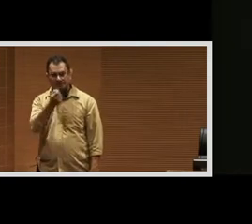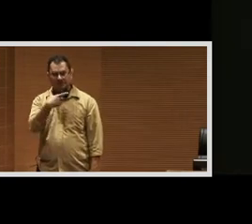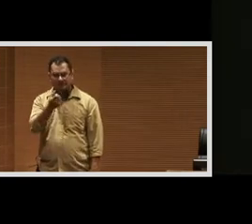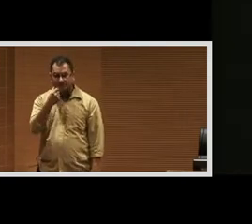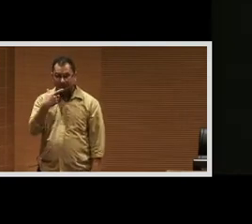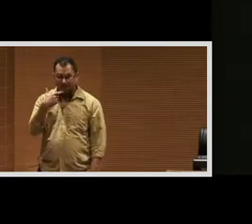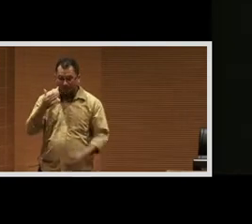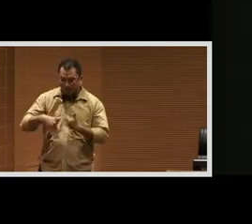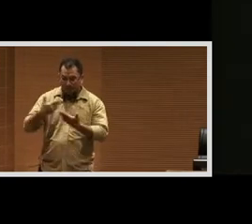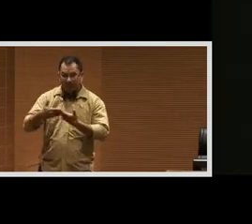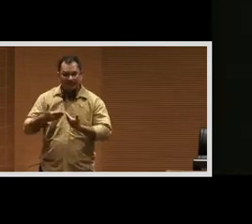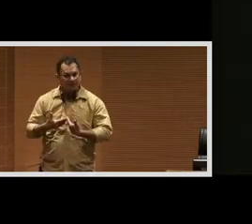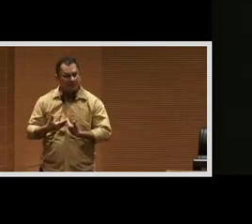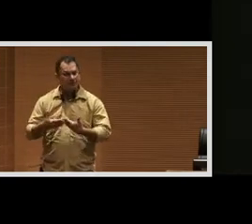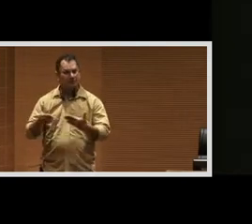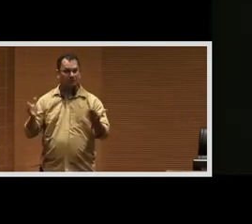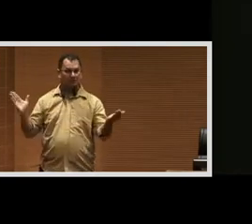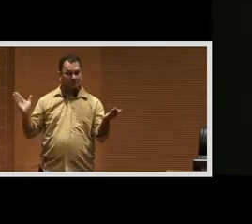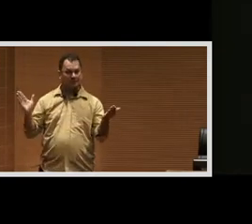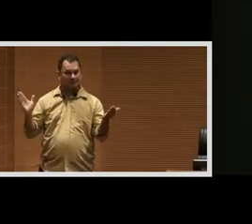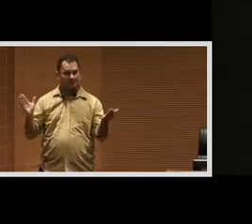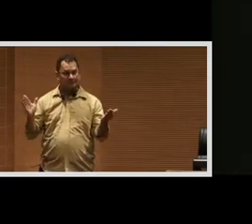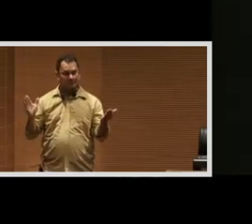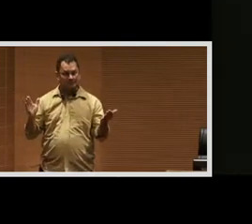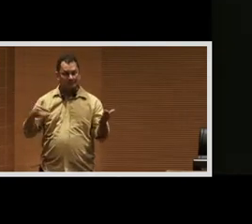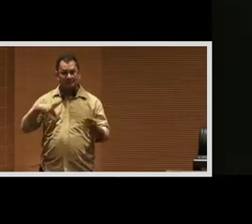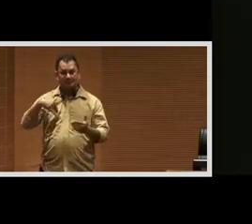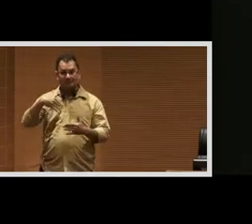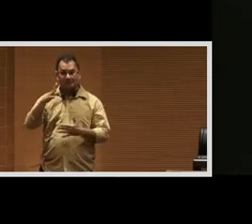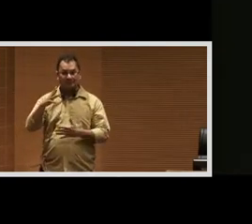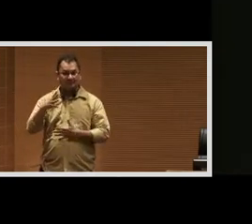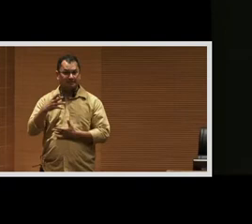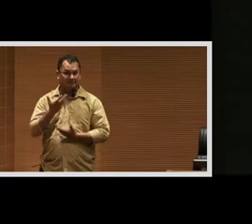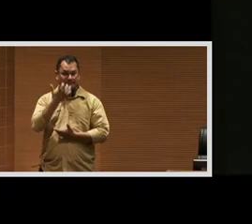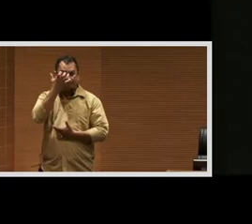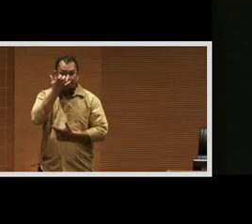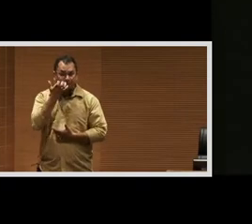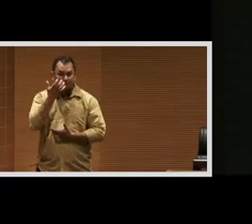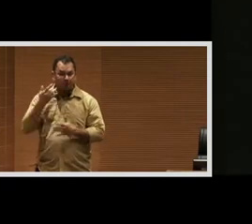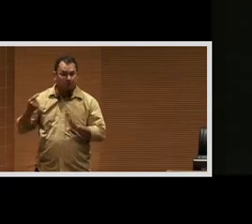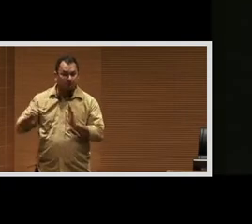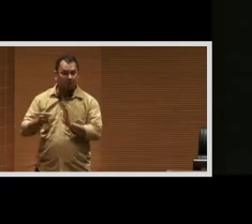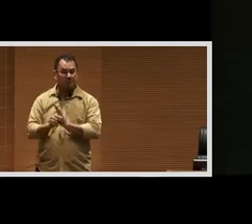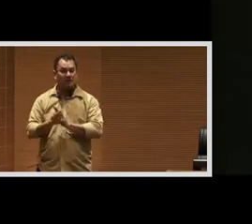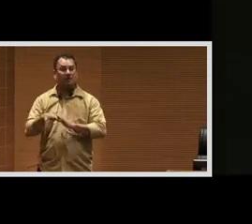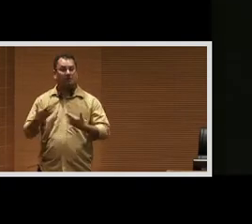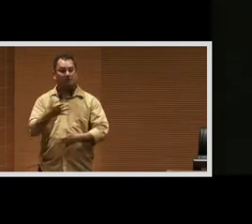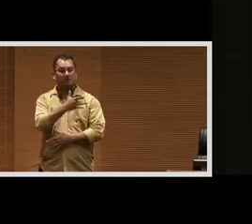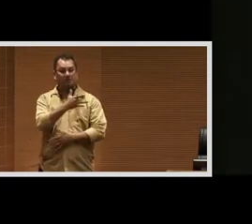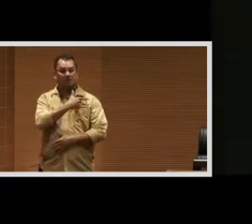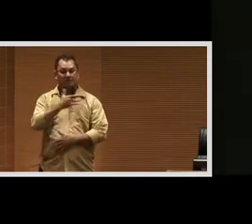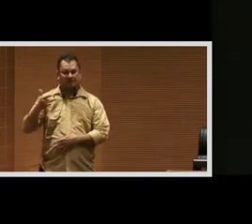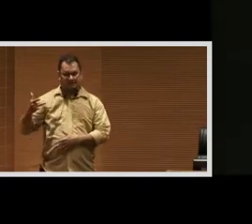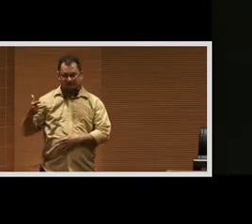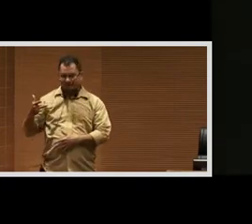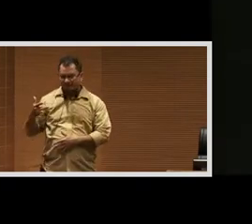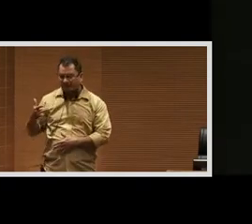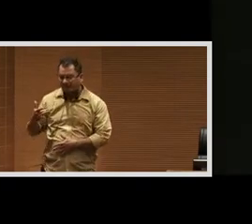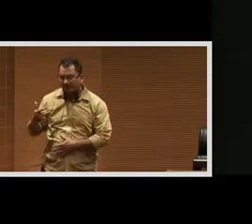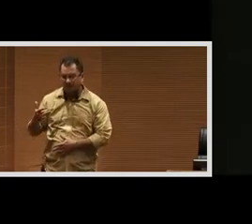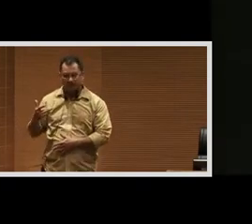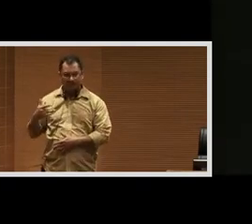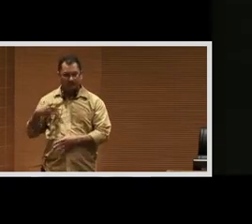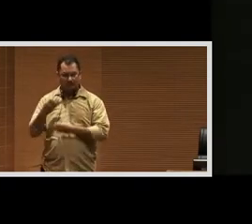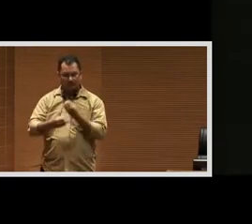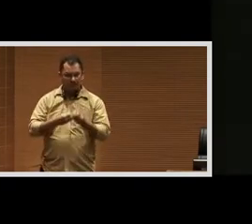mais amplo e muito mais intenso, mais profundo, em que a saúde passa a ser encarada como um